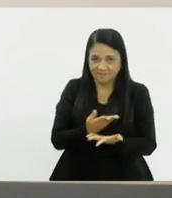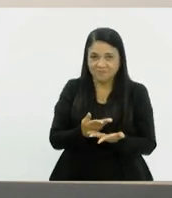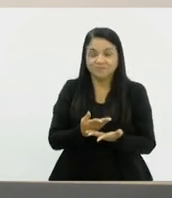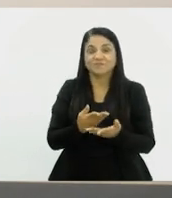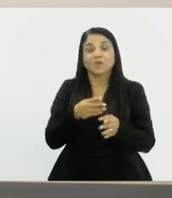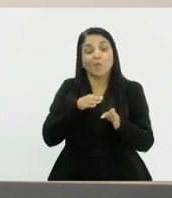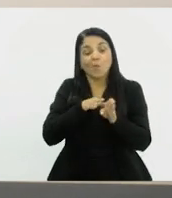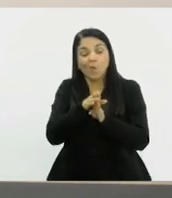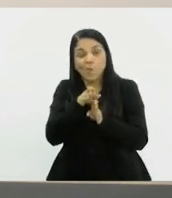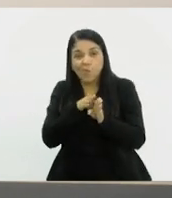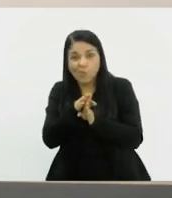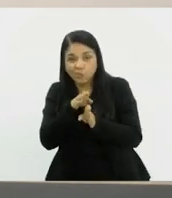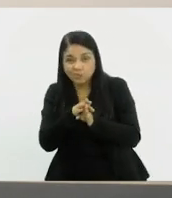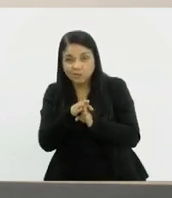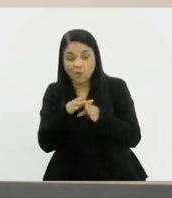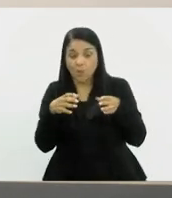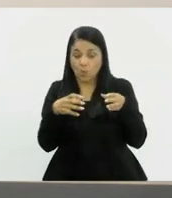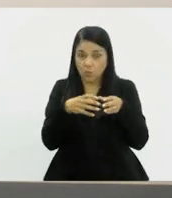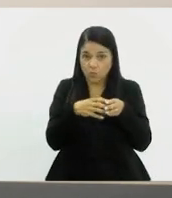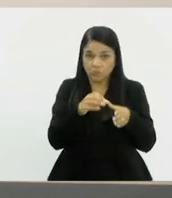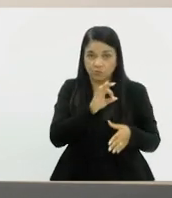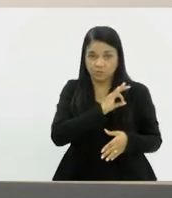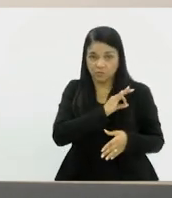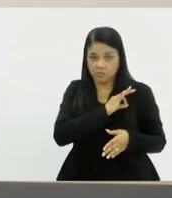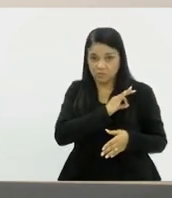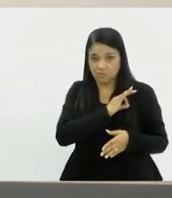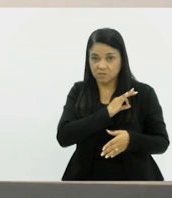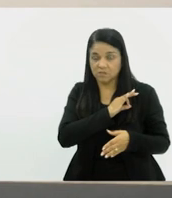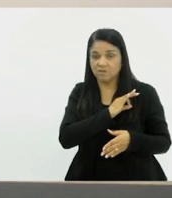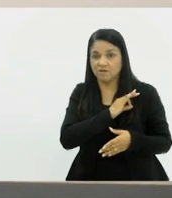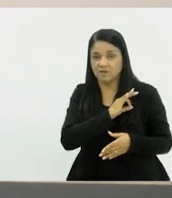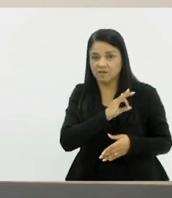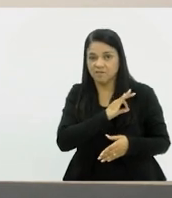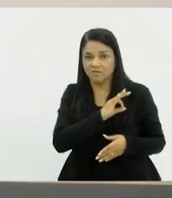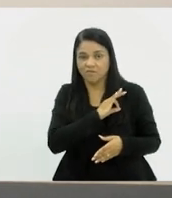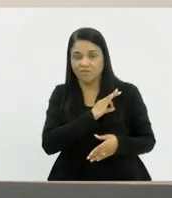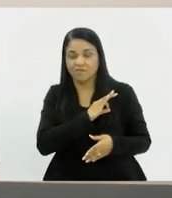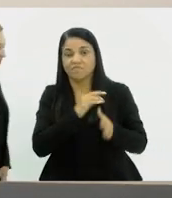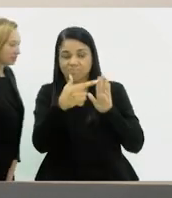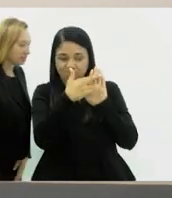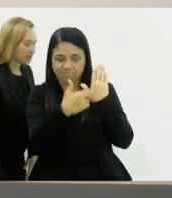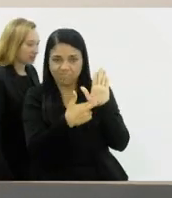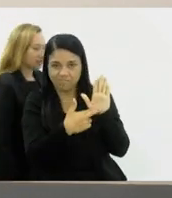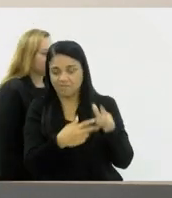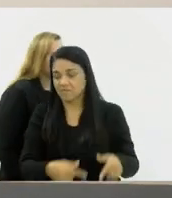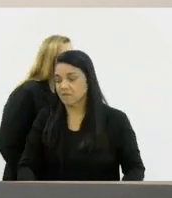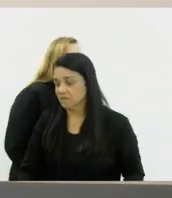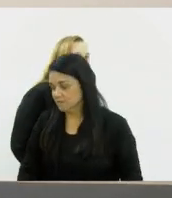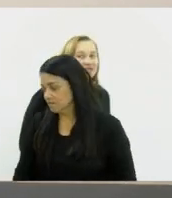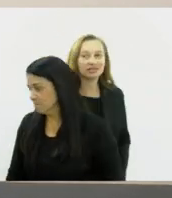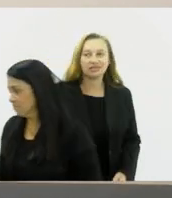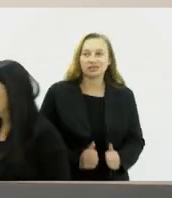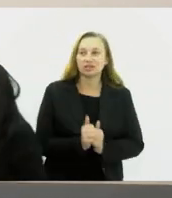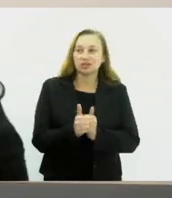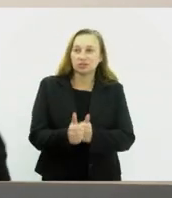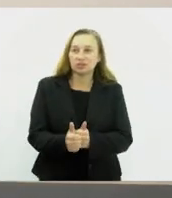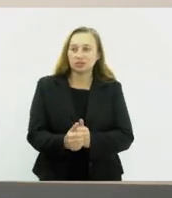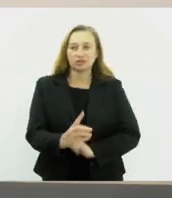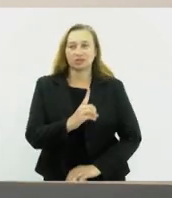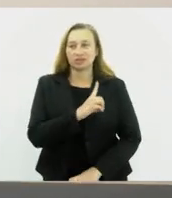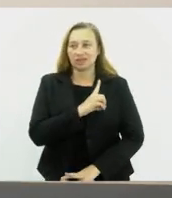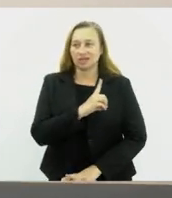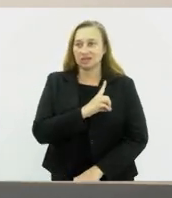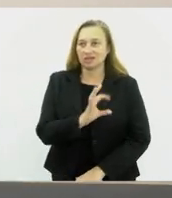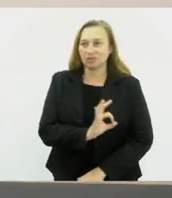a orientação da da Tropa tá segundo esses dispositivos normativos é que se conduza a delegacia policial